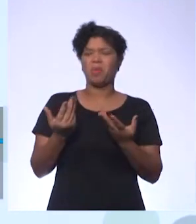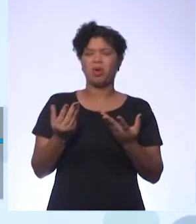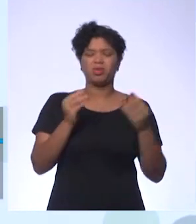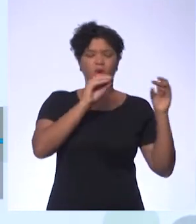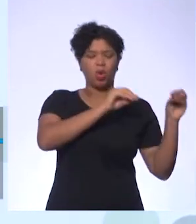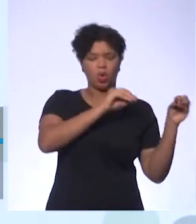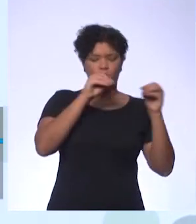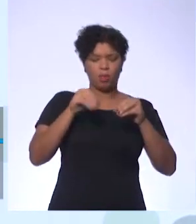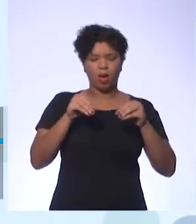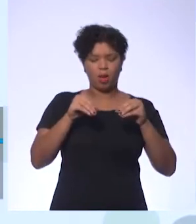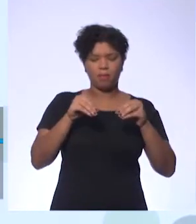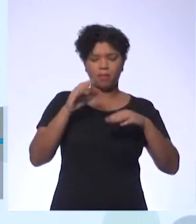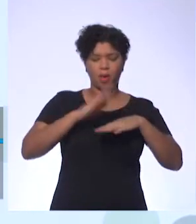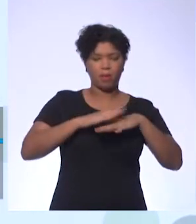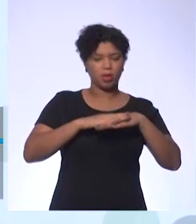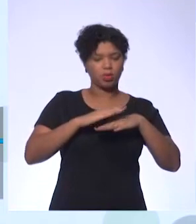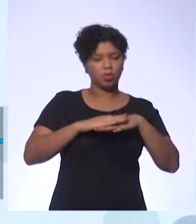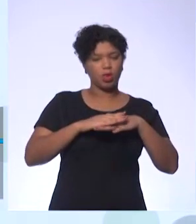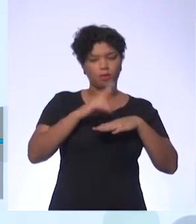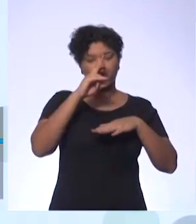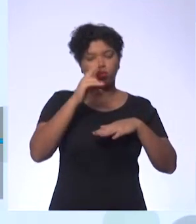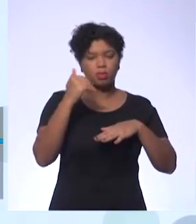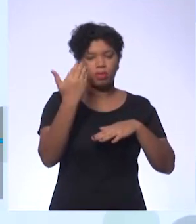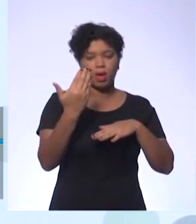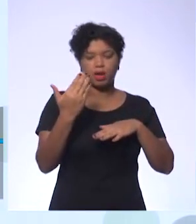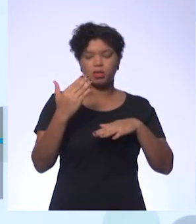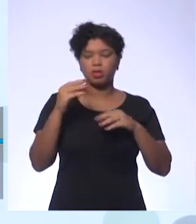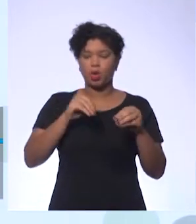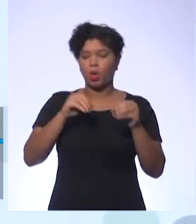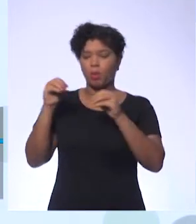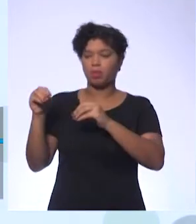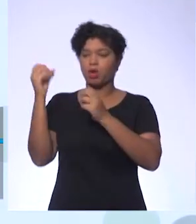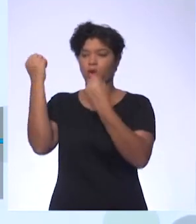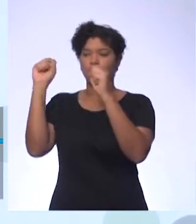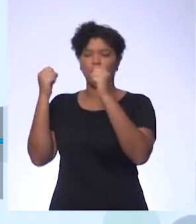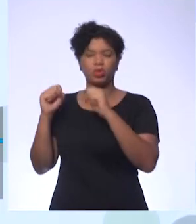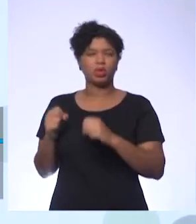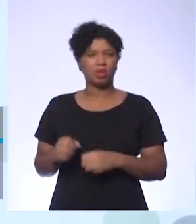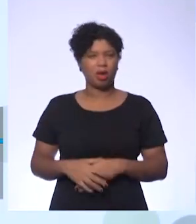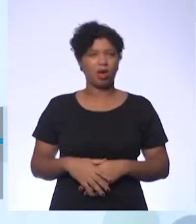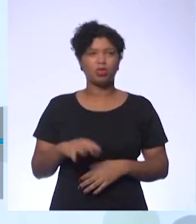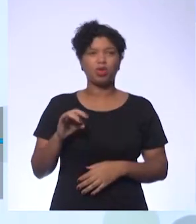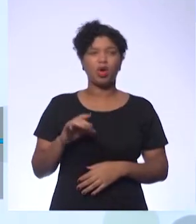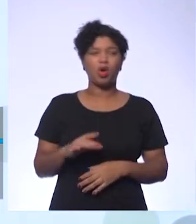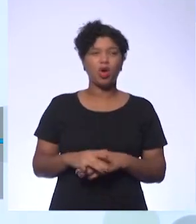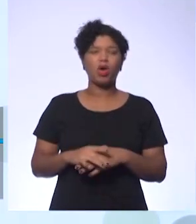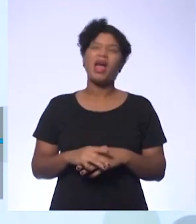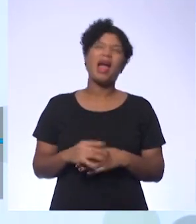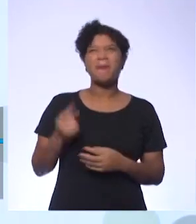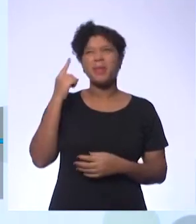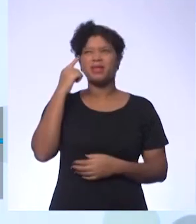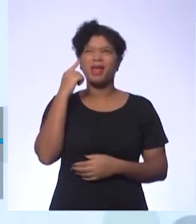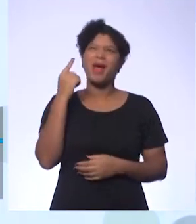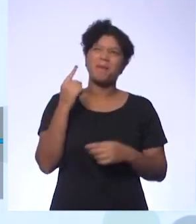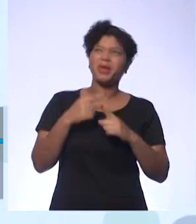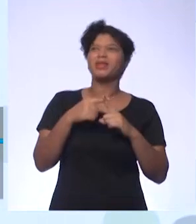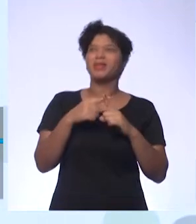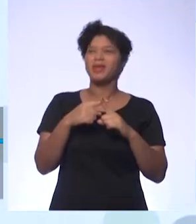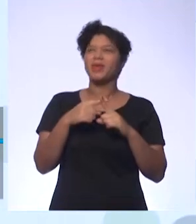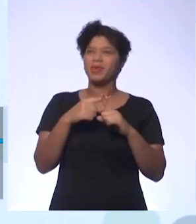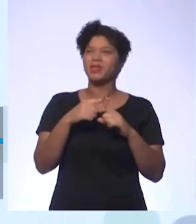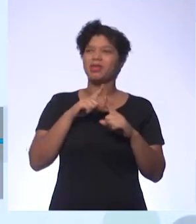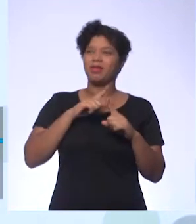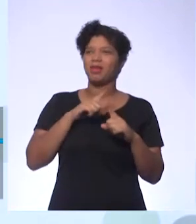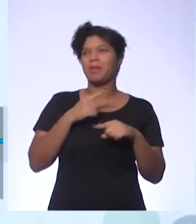de manual para algo mais tecnológico, só que por trás disso é todo um processo, né, que vem aí se desenrolando desde o